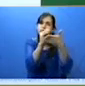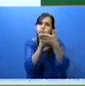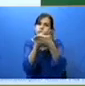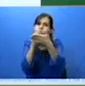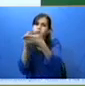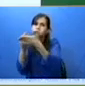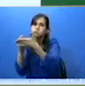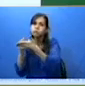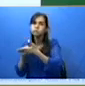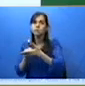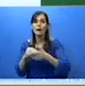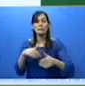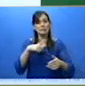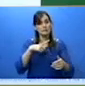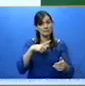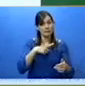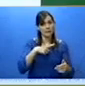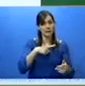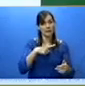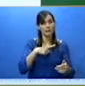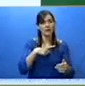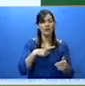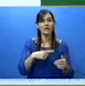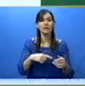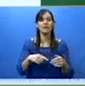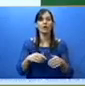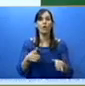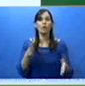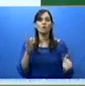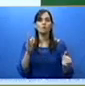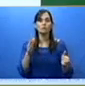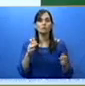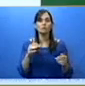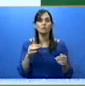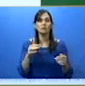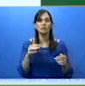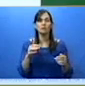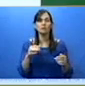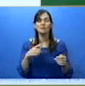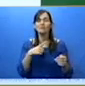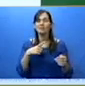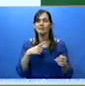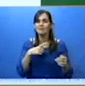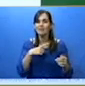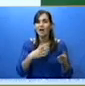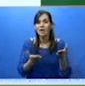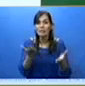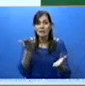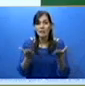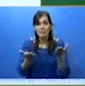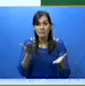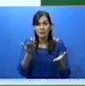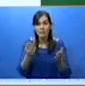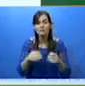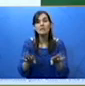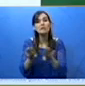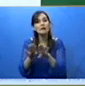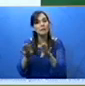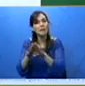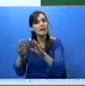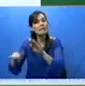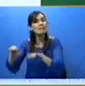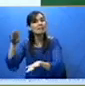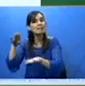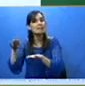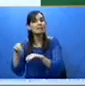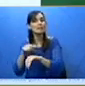de massa e de tempo que aparecem no texto. Vamos lá, ó, o texto do lobo-guará. Aparece primeiro 115